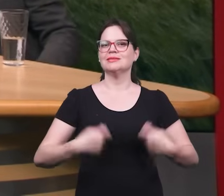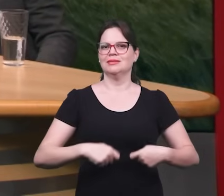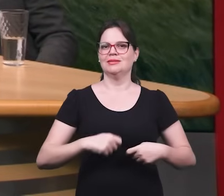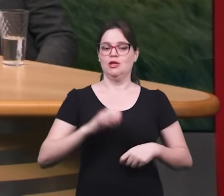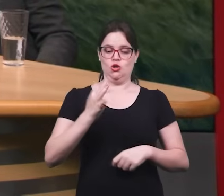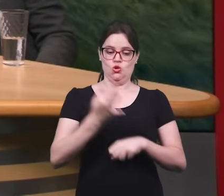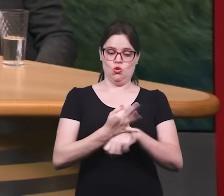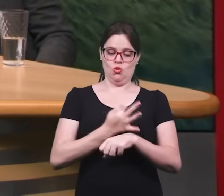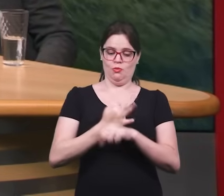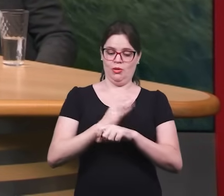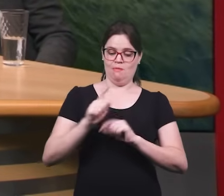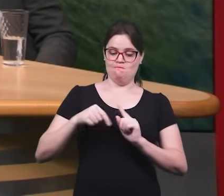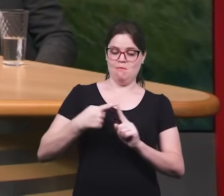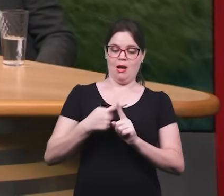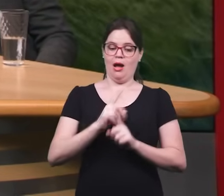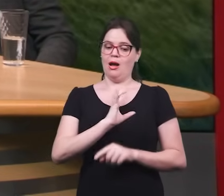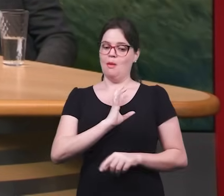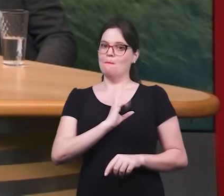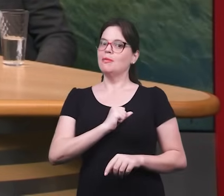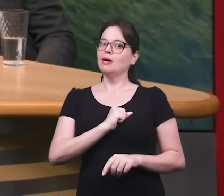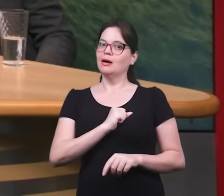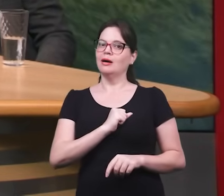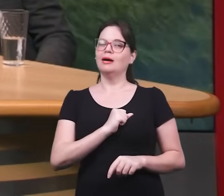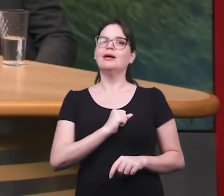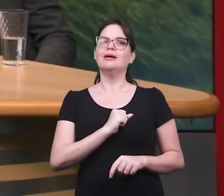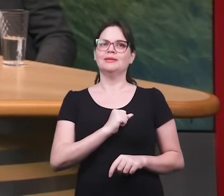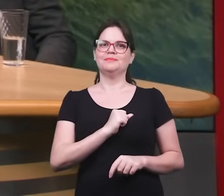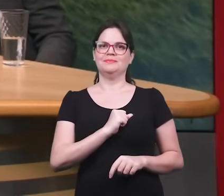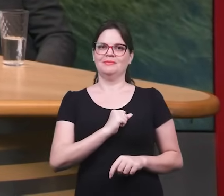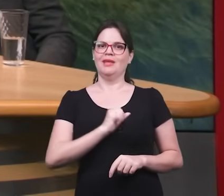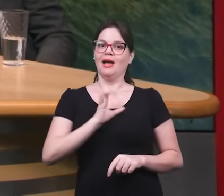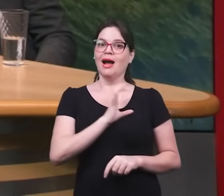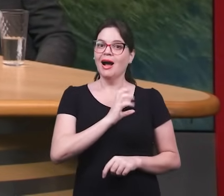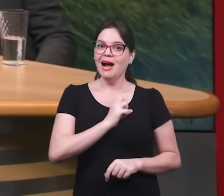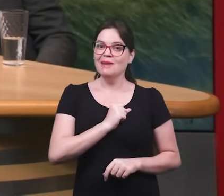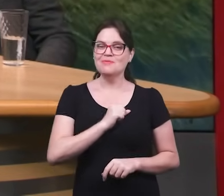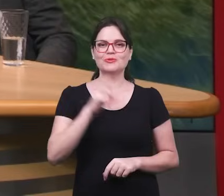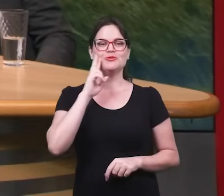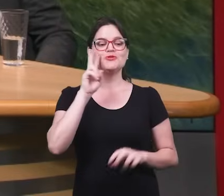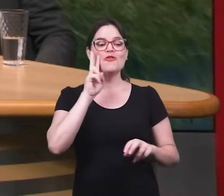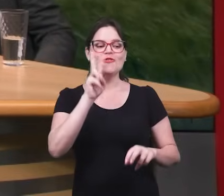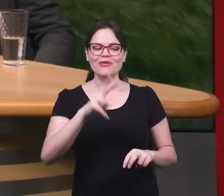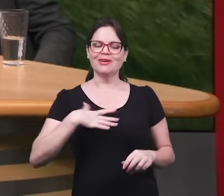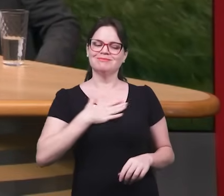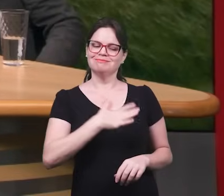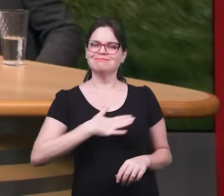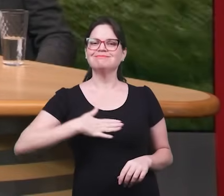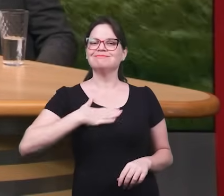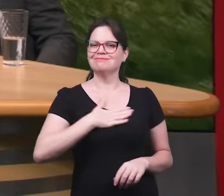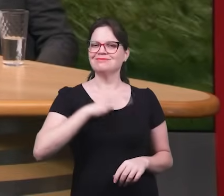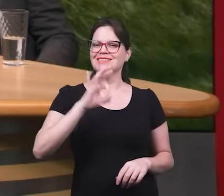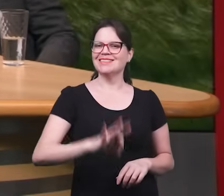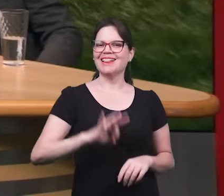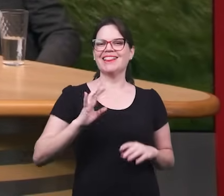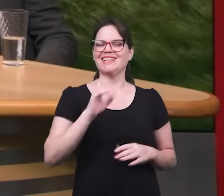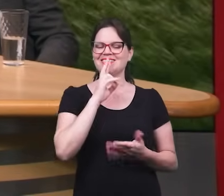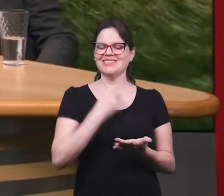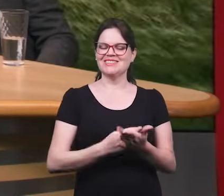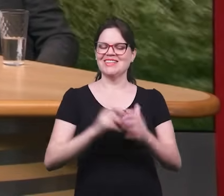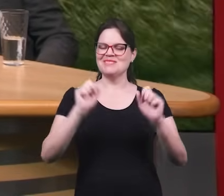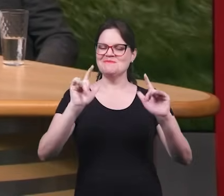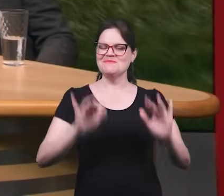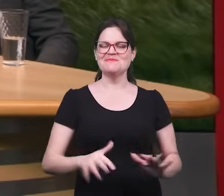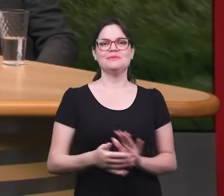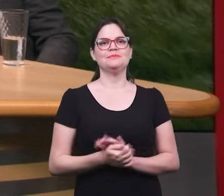acrescenta o amor o senhor sobe o nível do negócio né não refresca certa vez uma